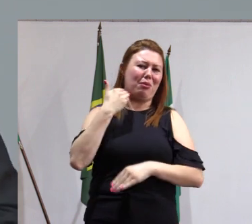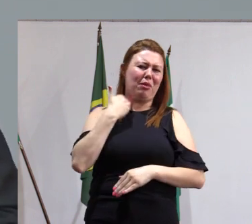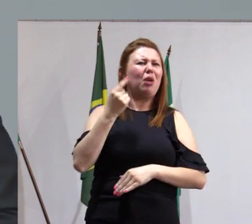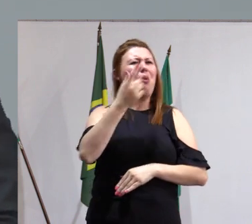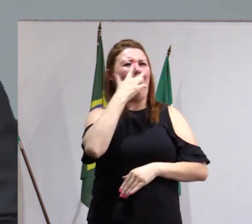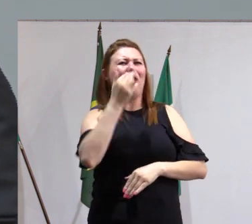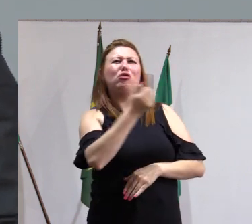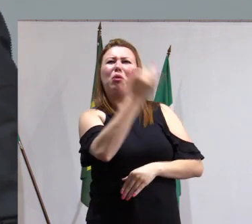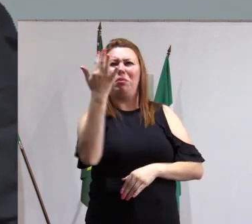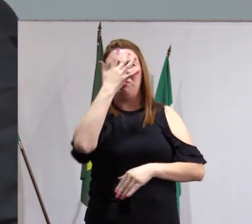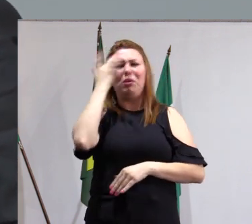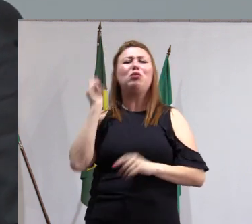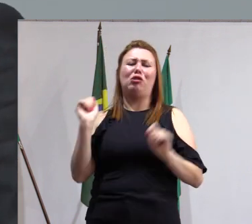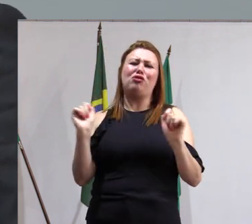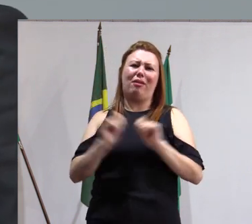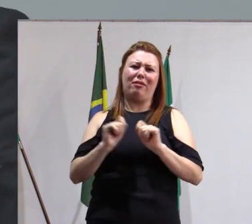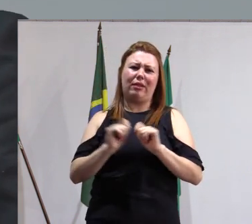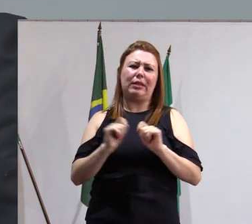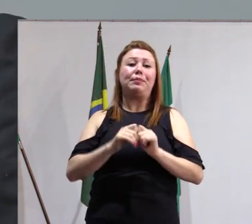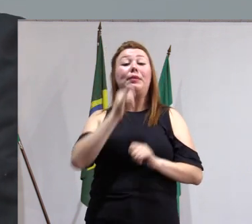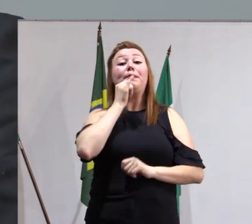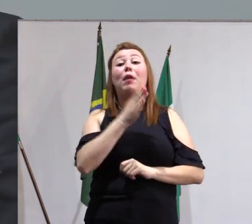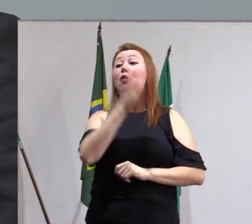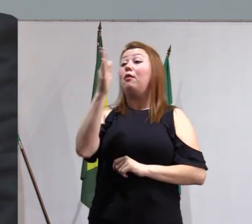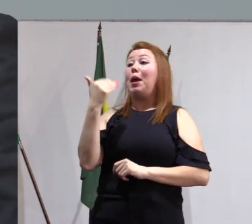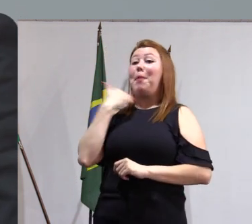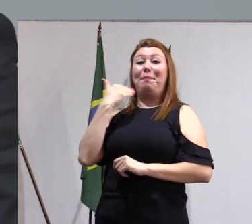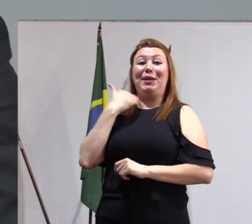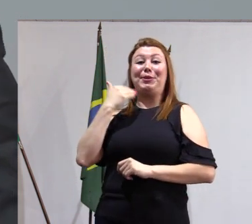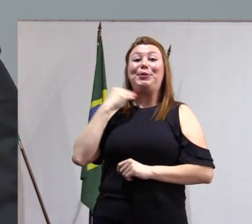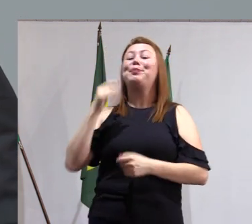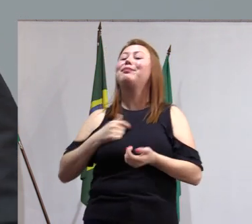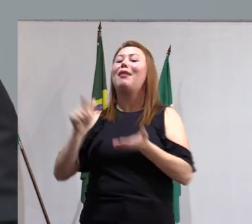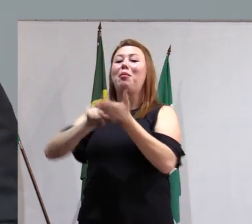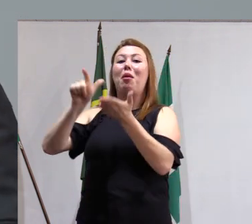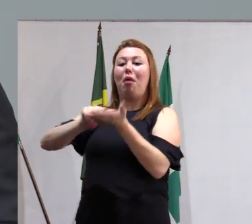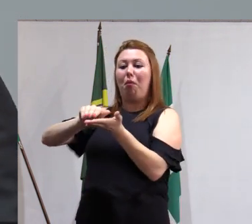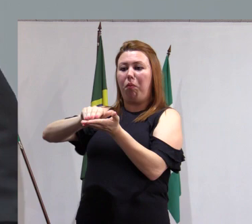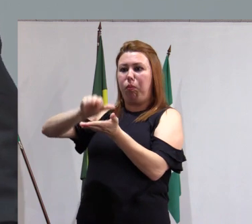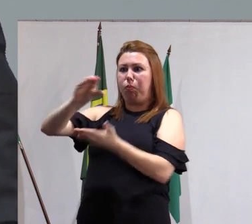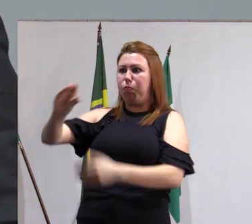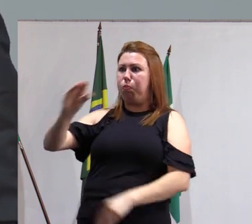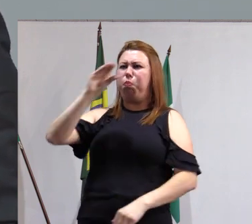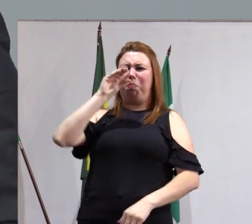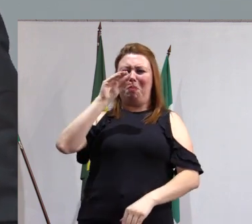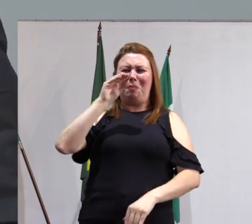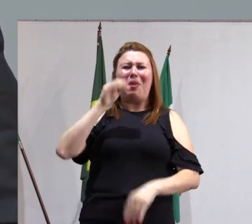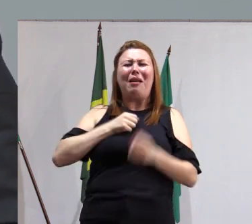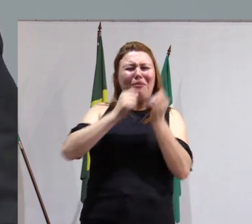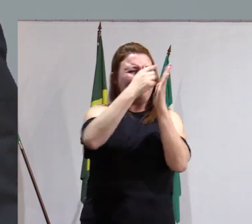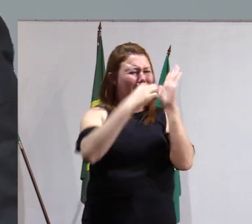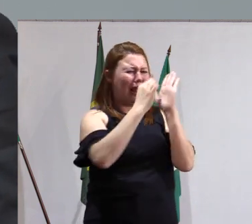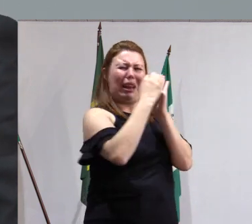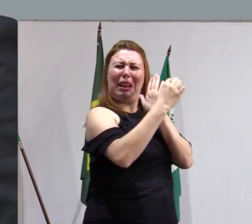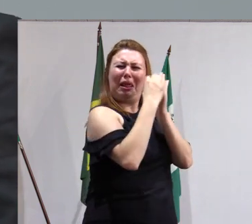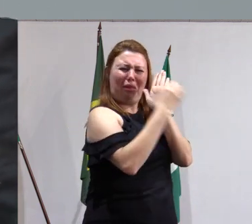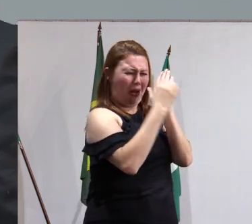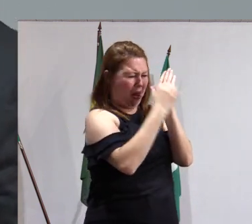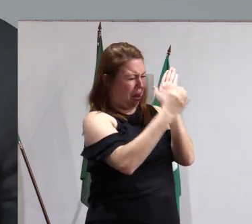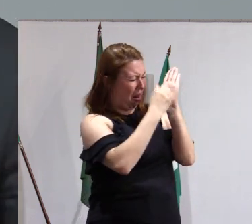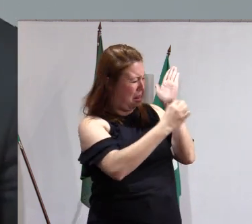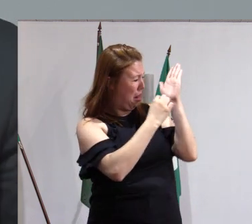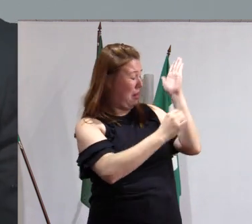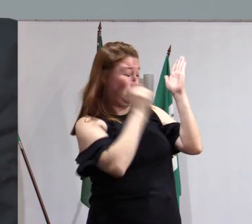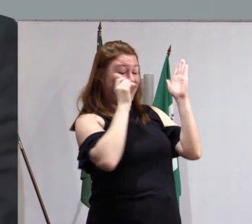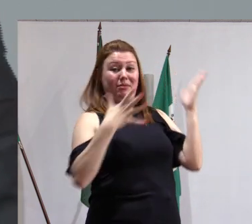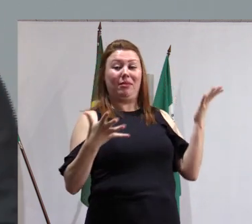fizeram isso. A gente chega lá no banco, vem um maço de papel, mais ou menos assim, com umas letrinhas miúdas, e vem o gerente e